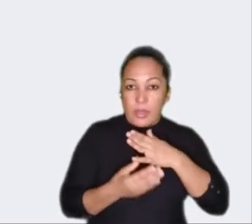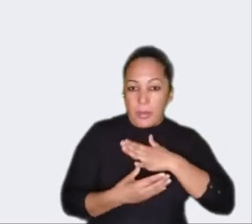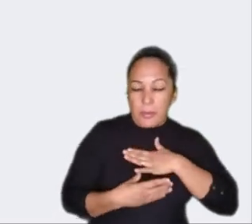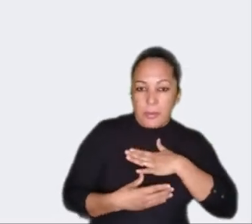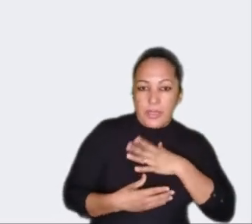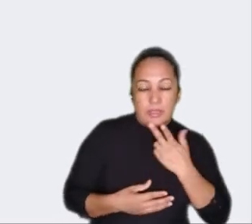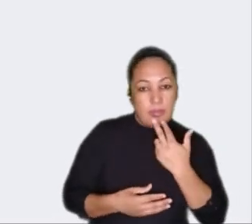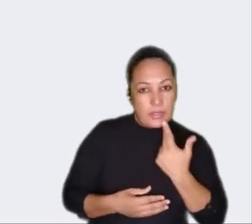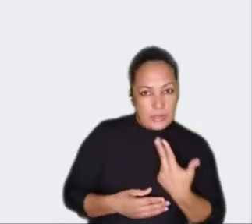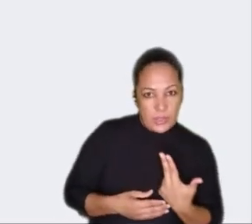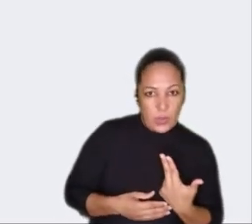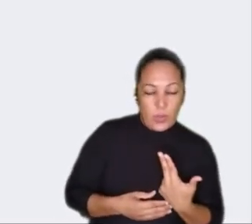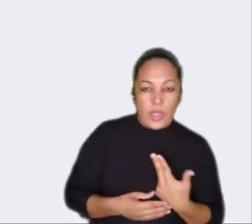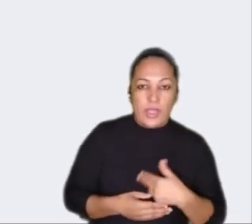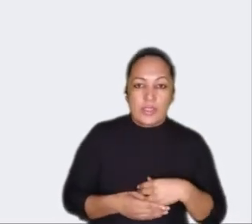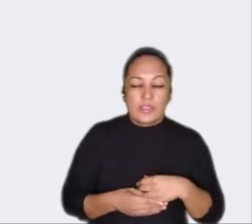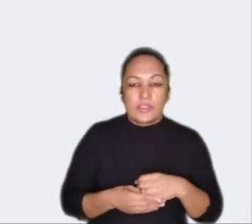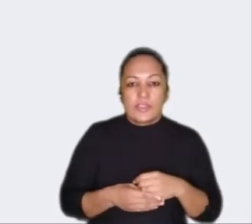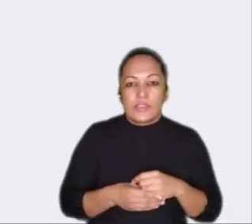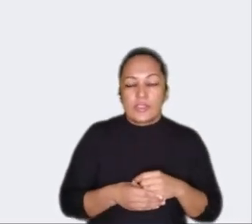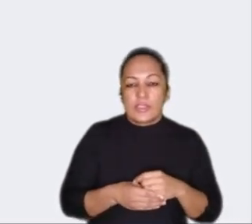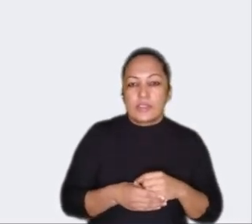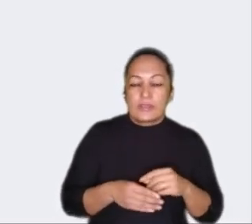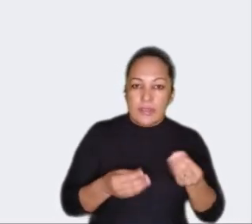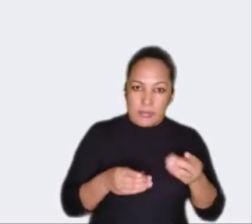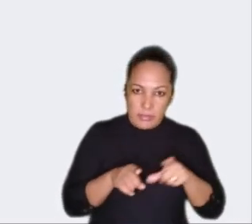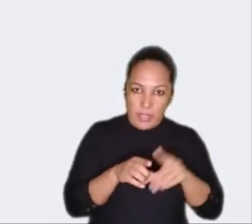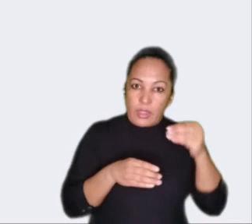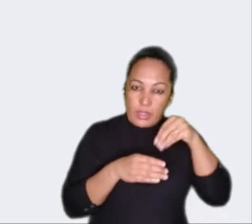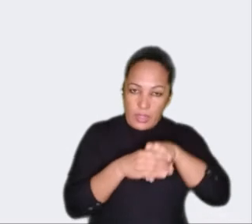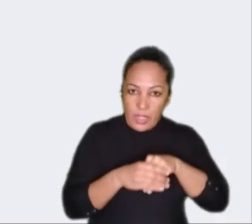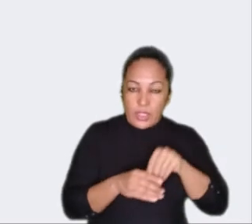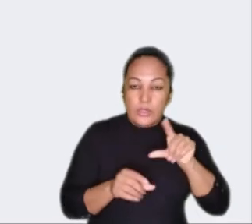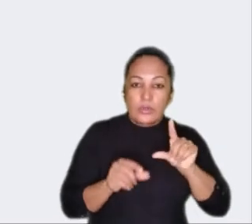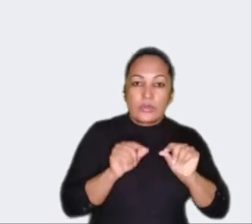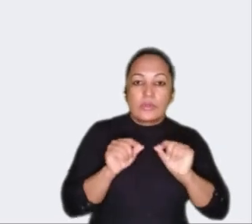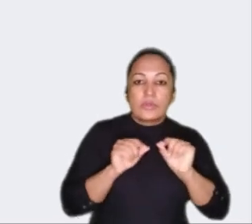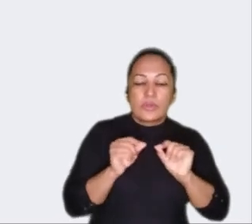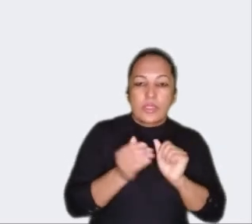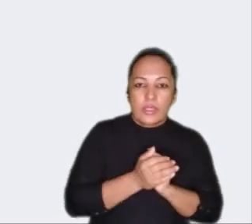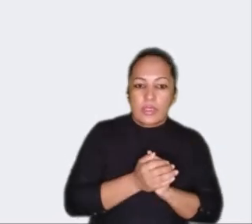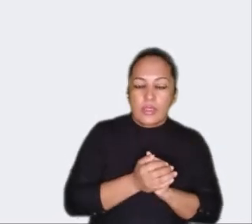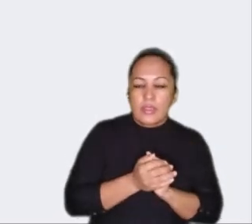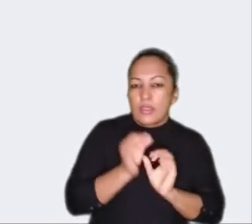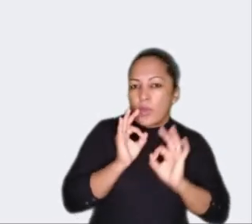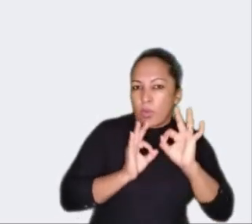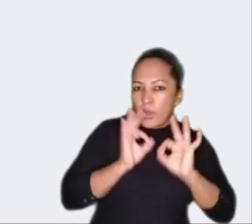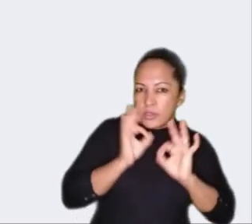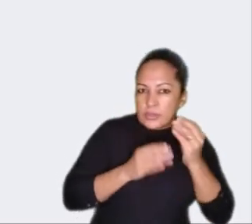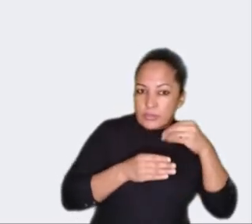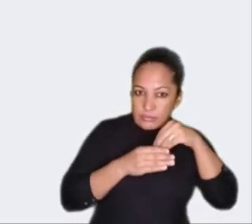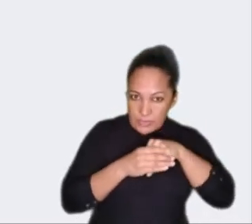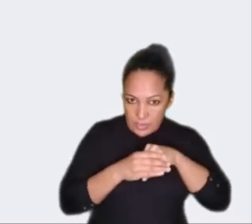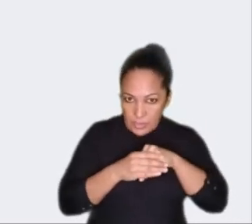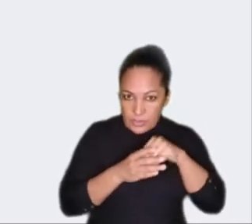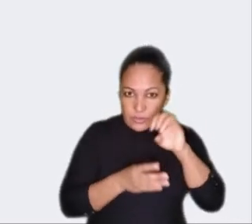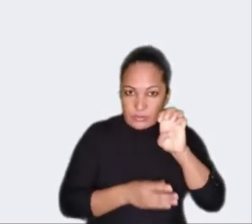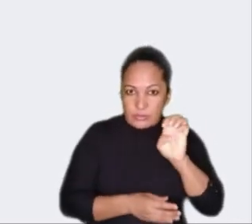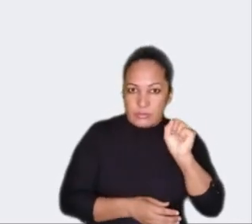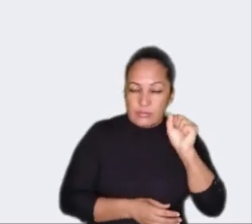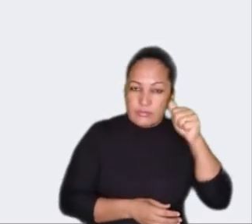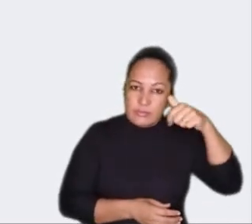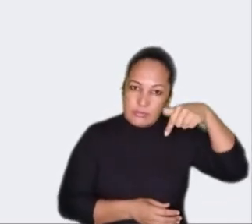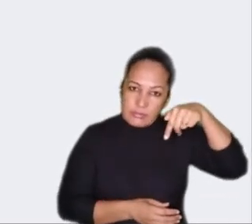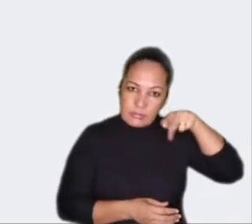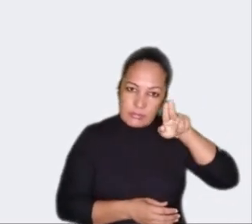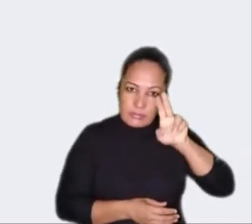minhas extensões, tá? As linguagens dessa base, e aí dentro da base eu tenho o esquema. Aqui dentro, aí sim,